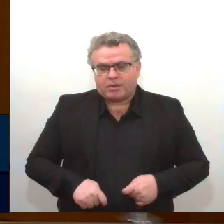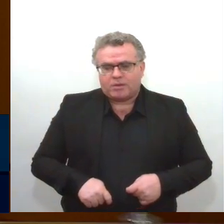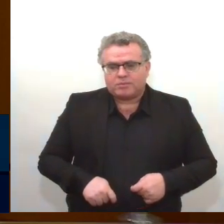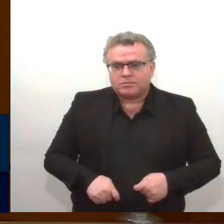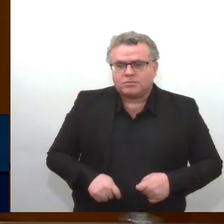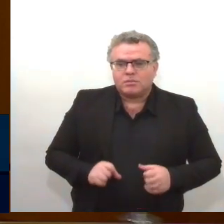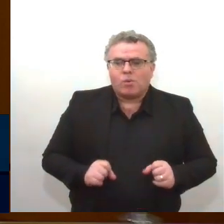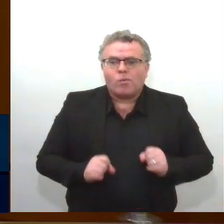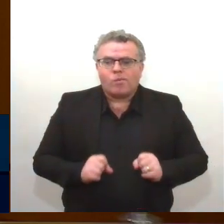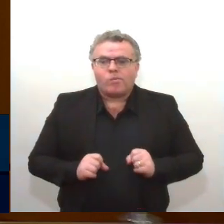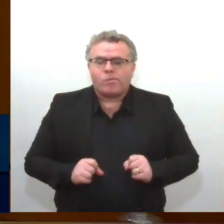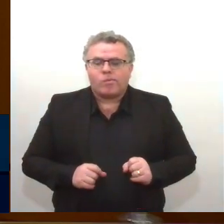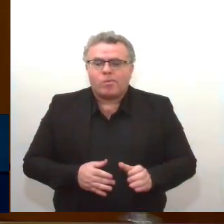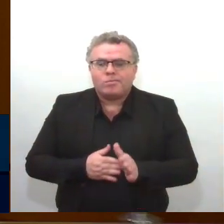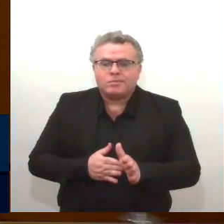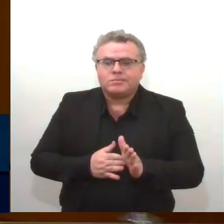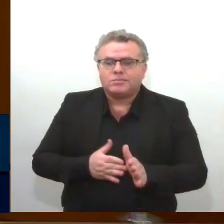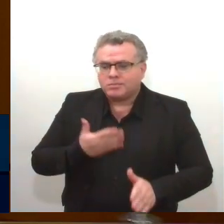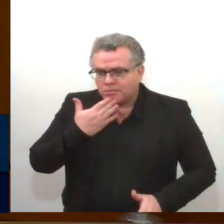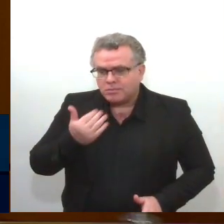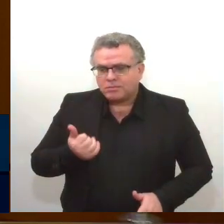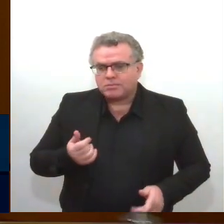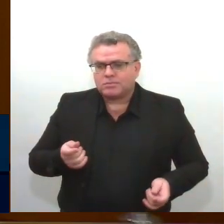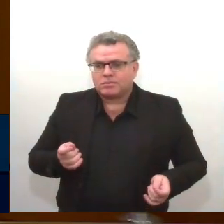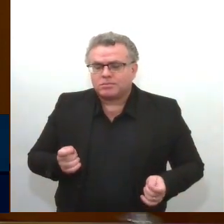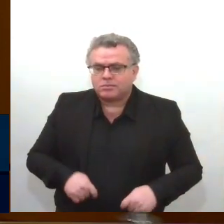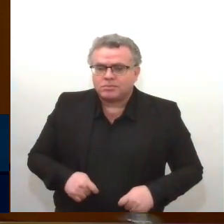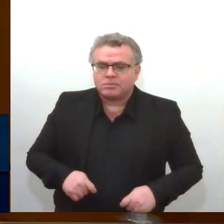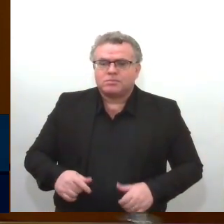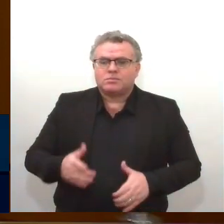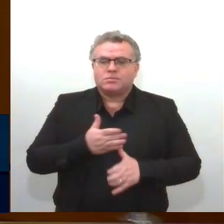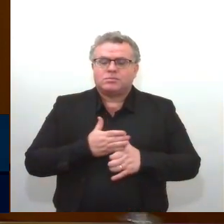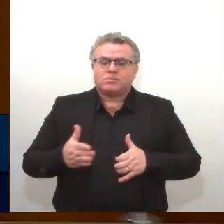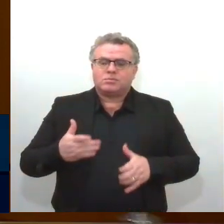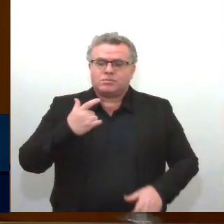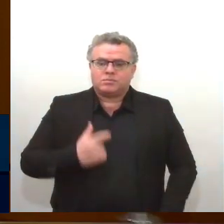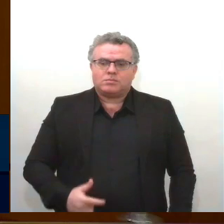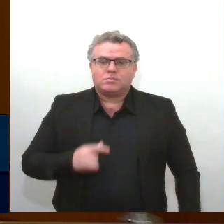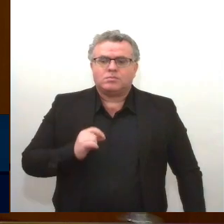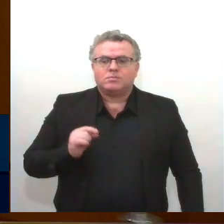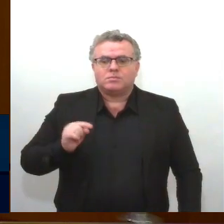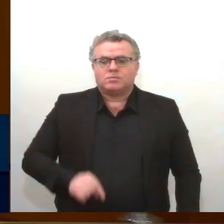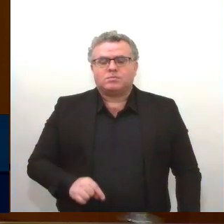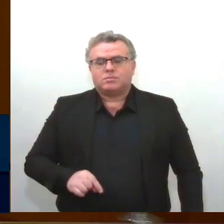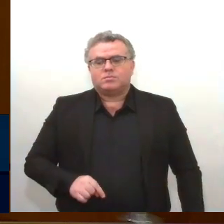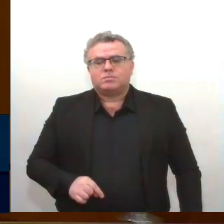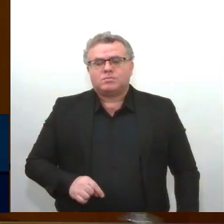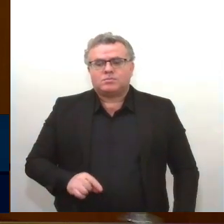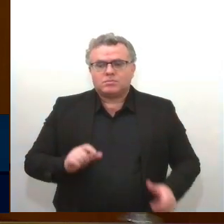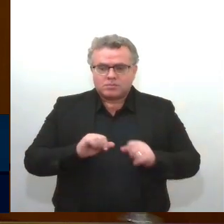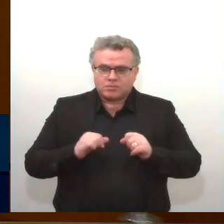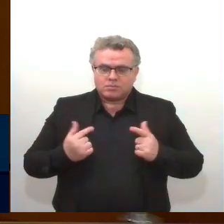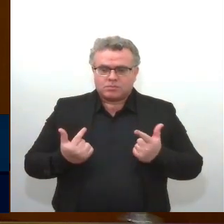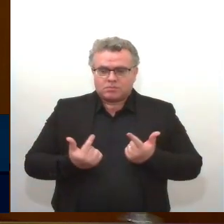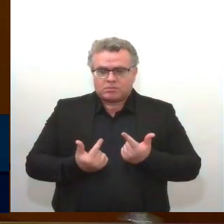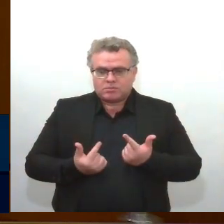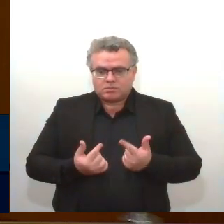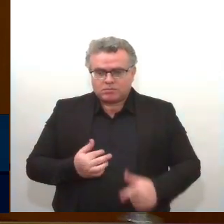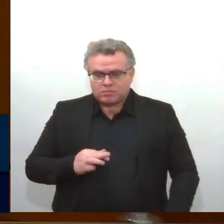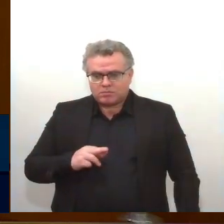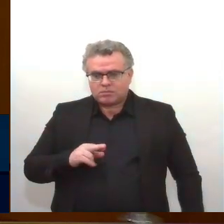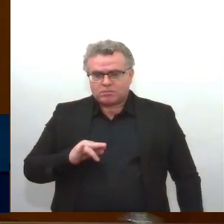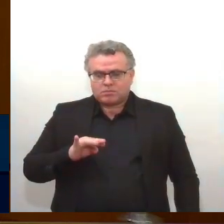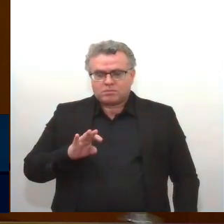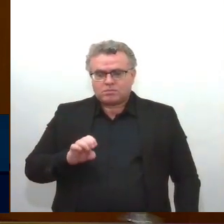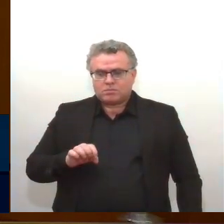melhor o nosso mandato parlamentar aqui nessa casa Ribeirópolis eu só tenho o que agradecer